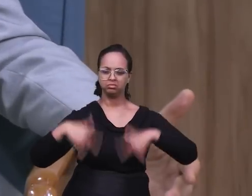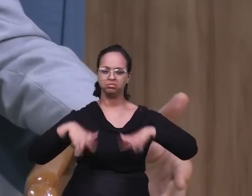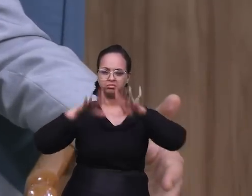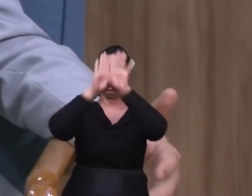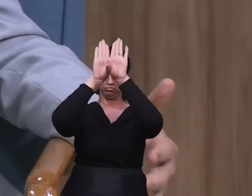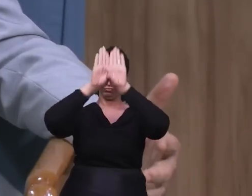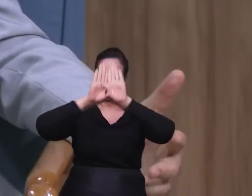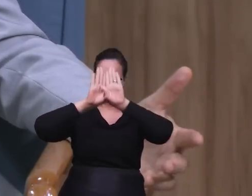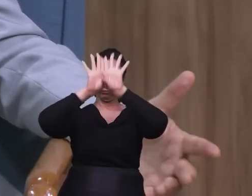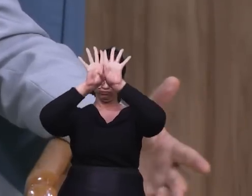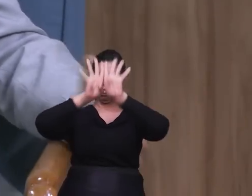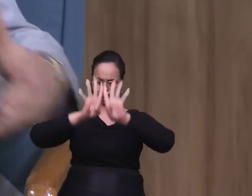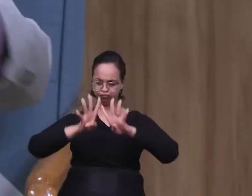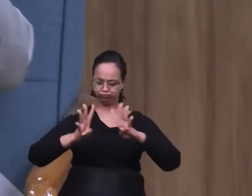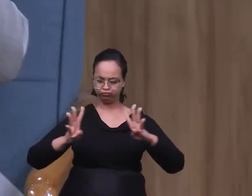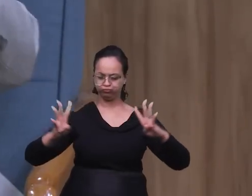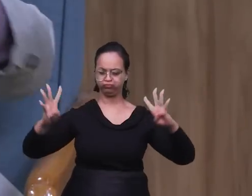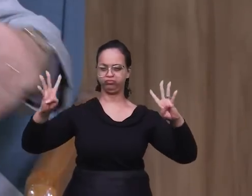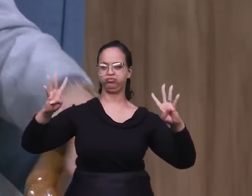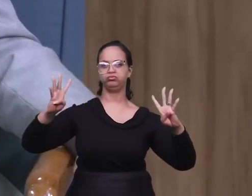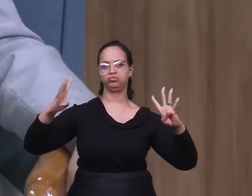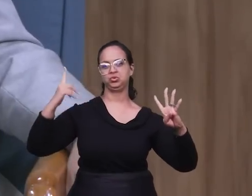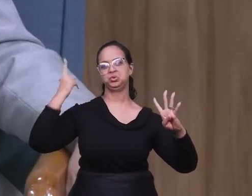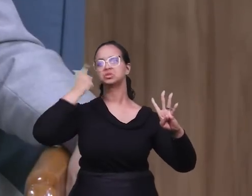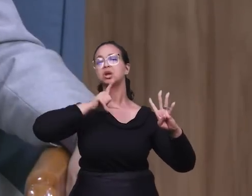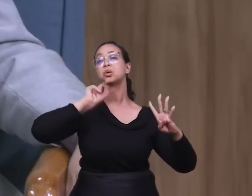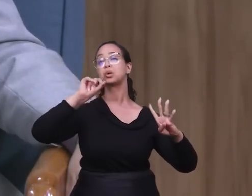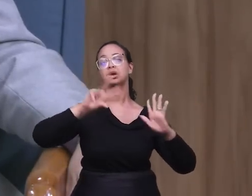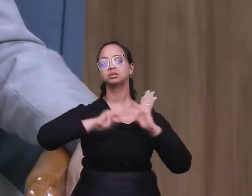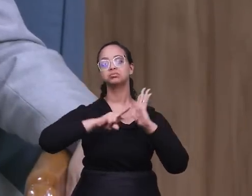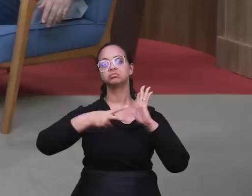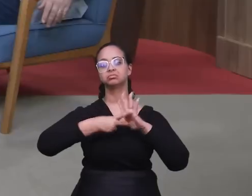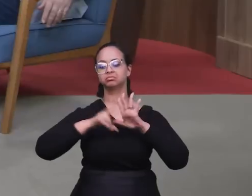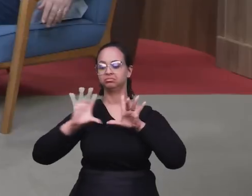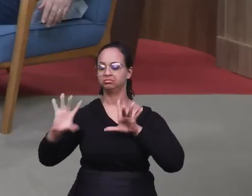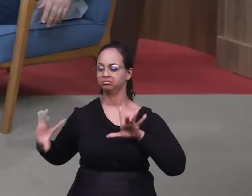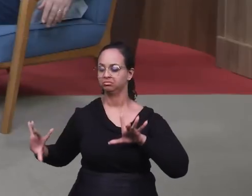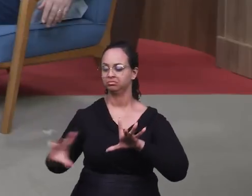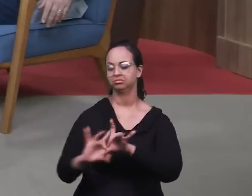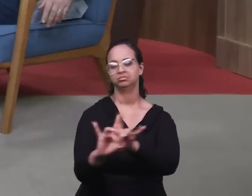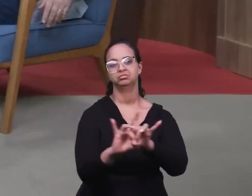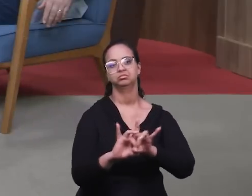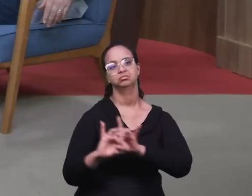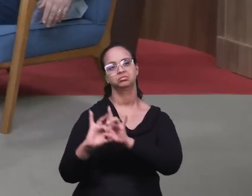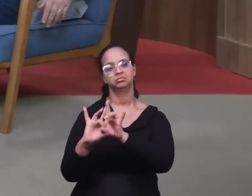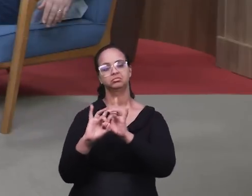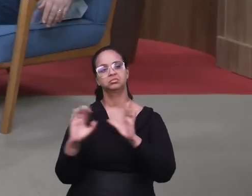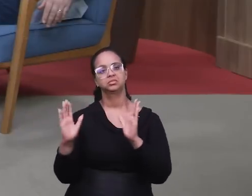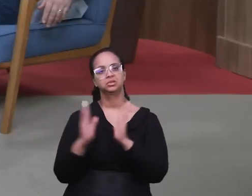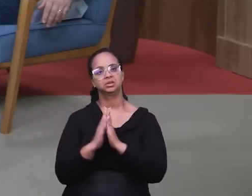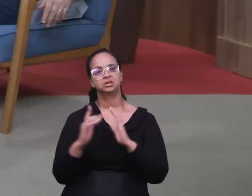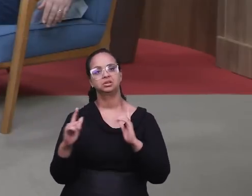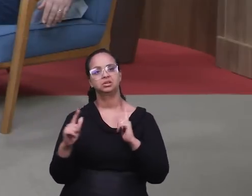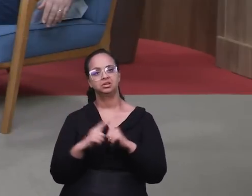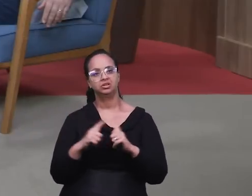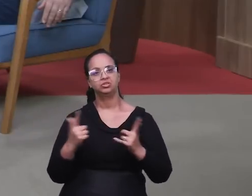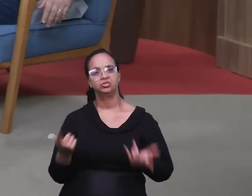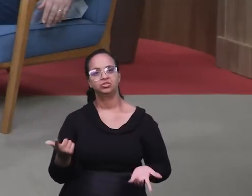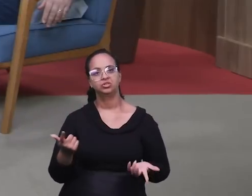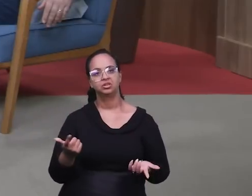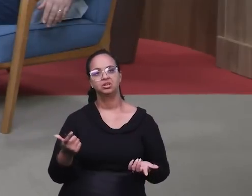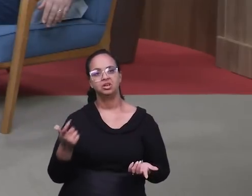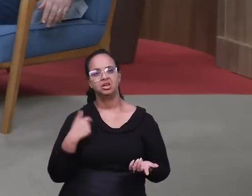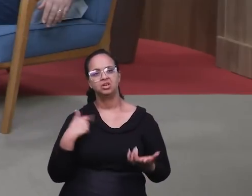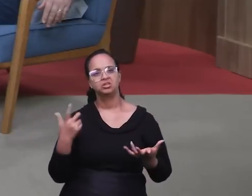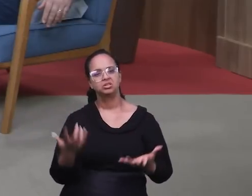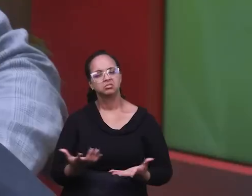ele entrega, e aí ele junto com a sua igreja entra no Santo dos Santos. Isso é Agora, maravilhoso. Josias, assim, eu assim, sou